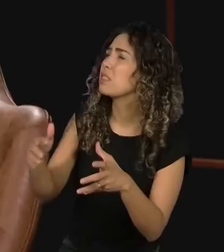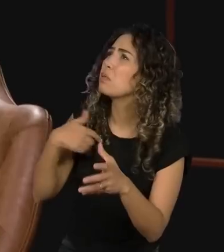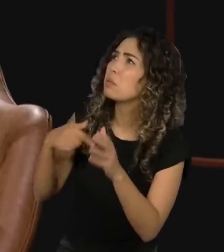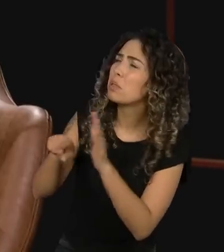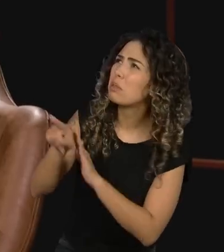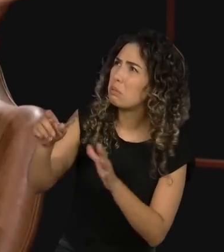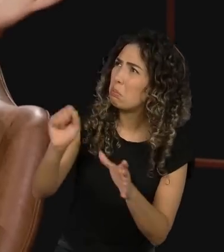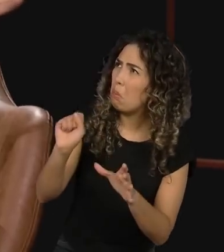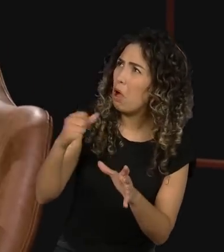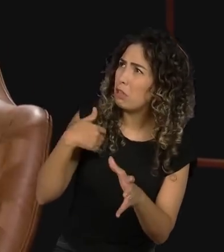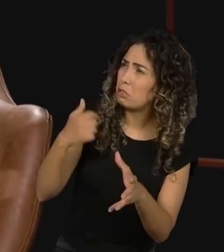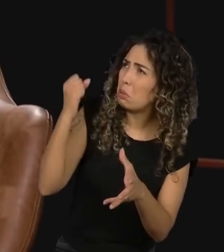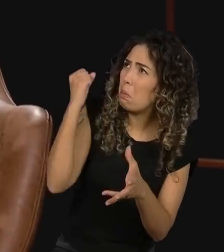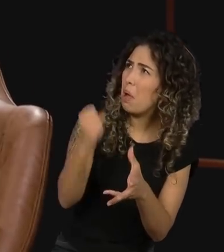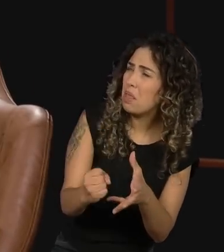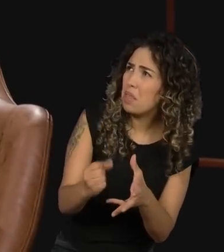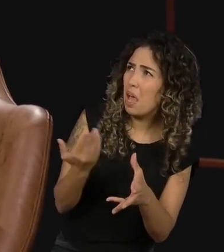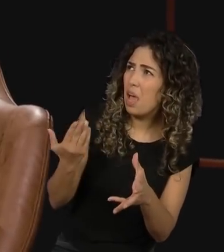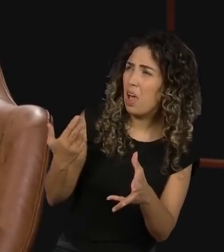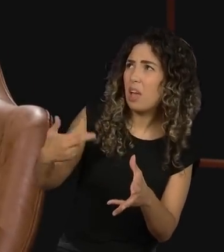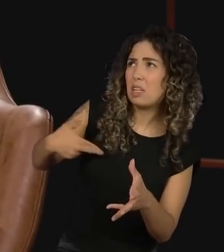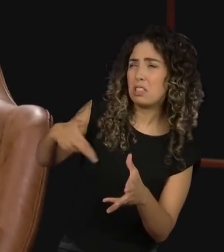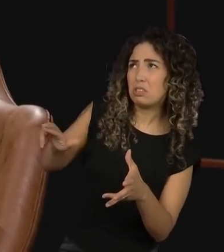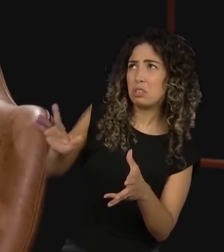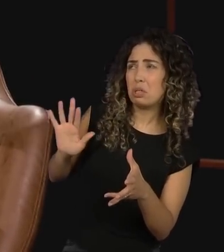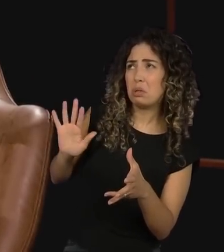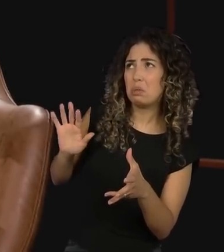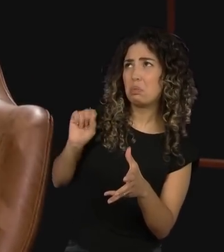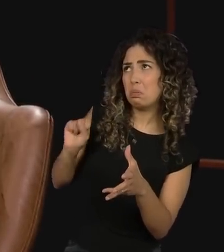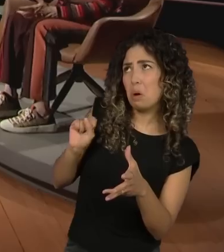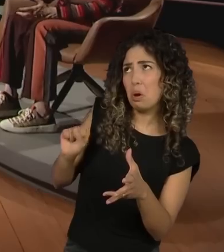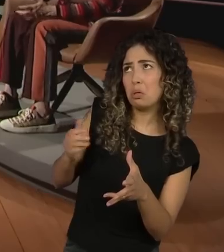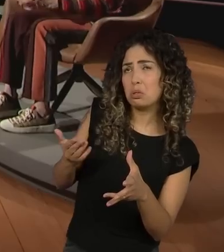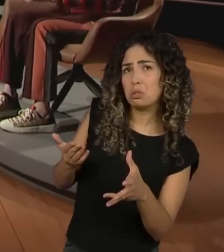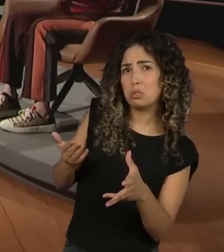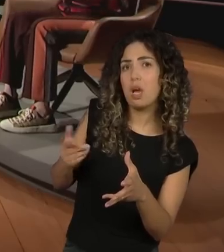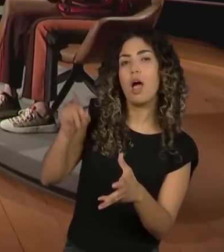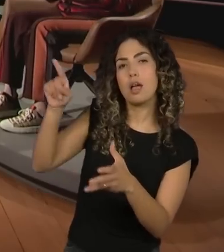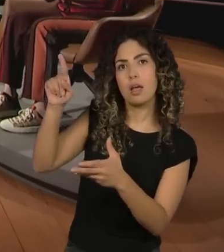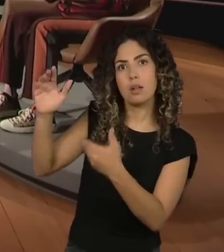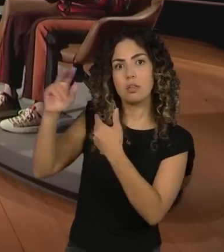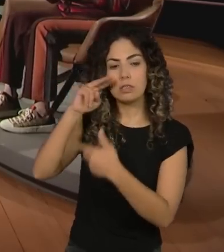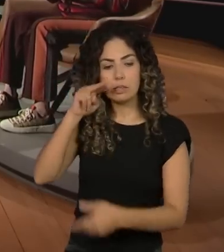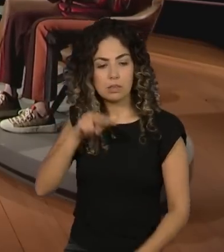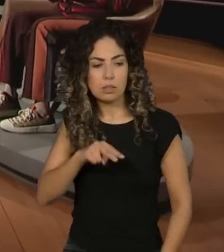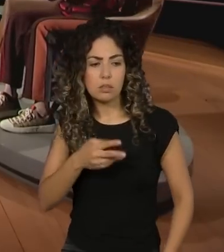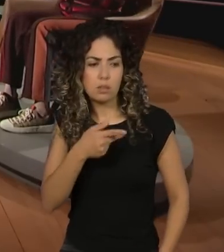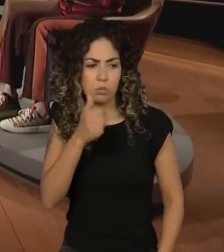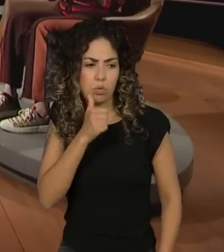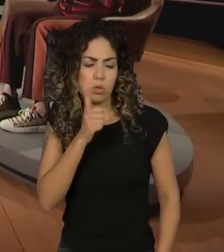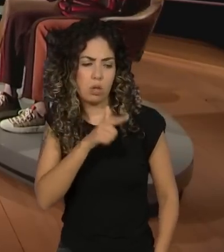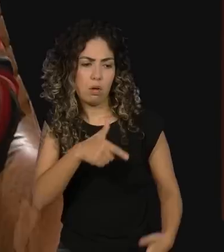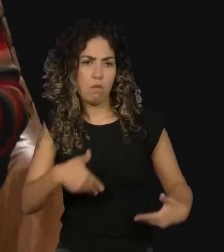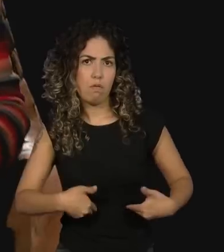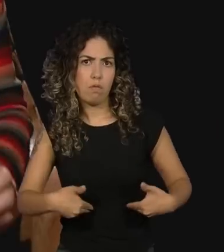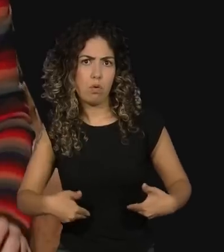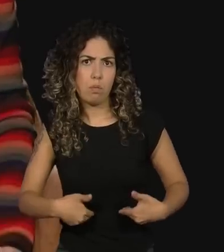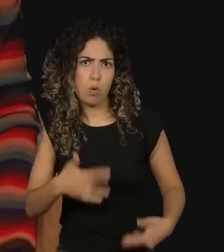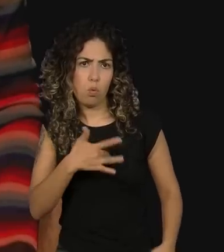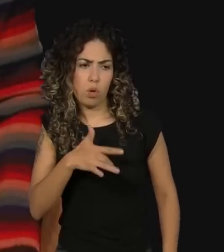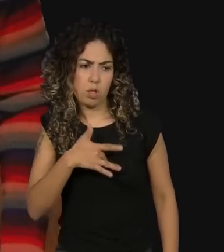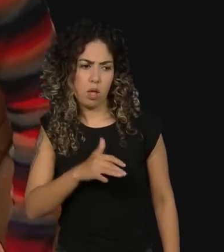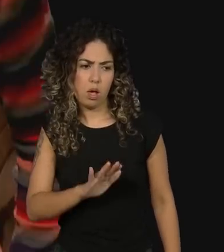ser abatida segundo os preceitos religiosos. O rabino, vendo a urgência da pobre mulher, pegou a galinha, pediu